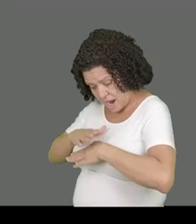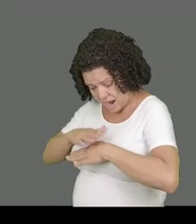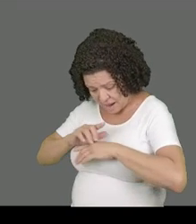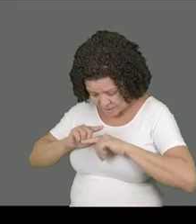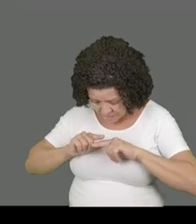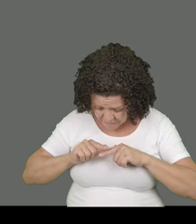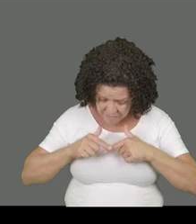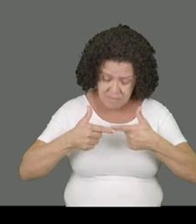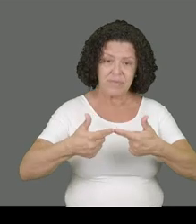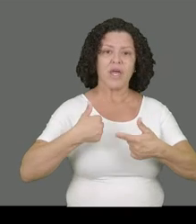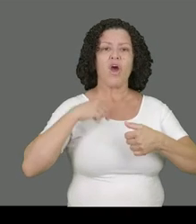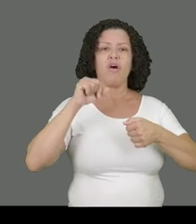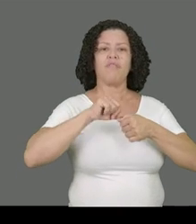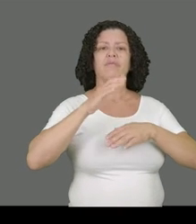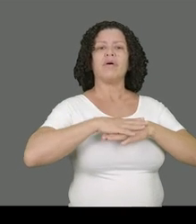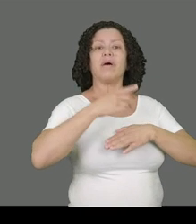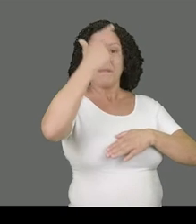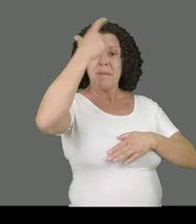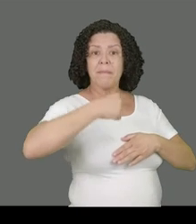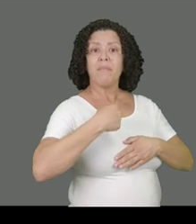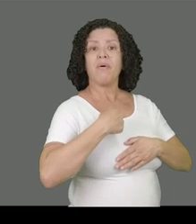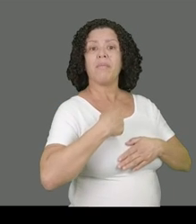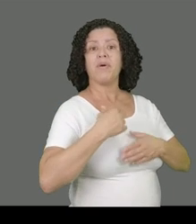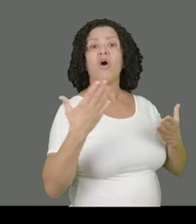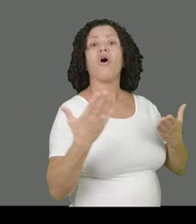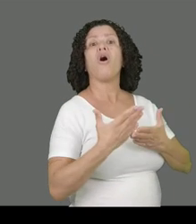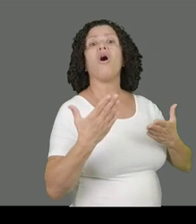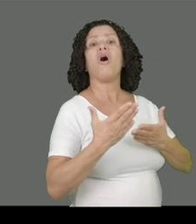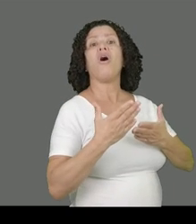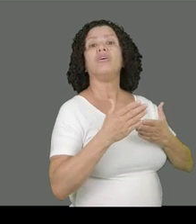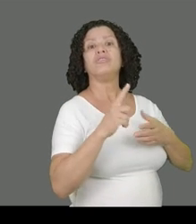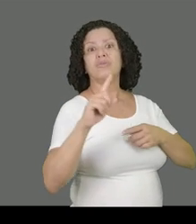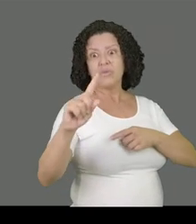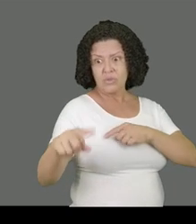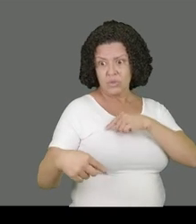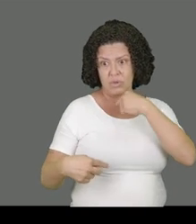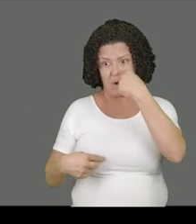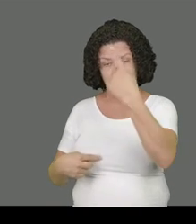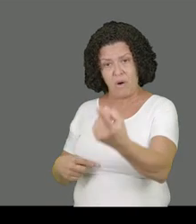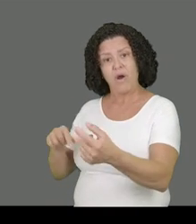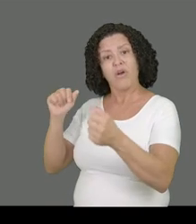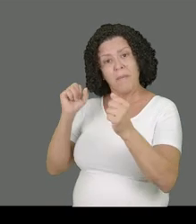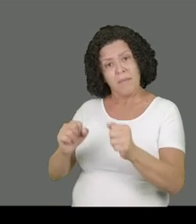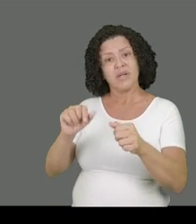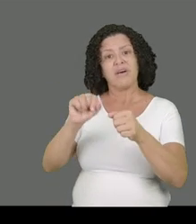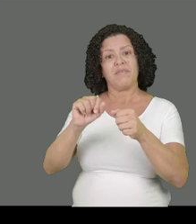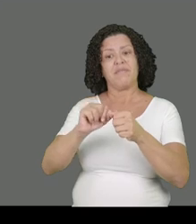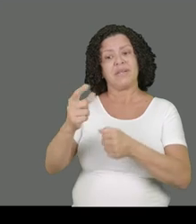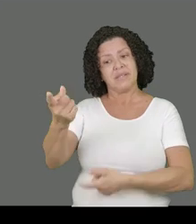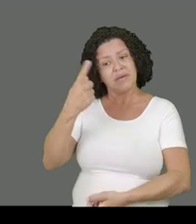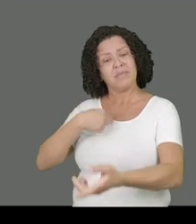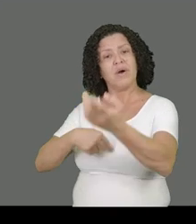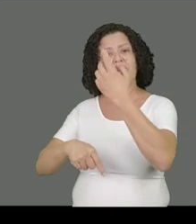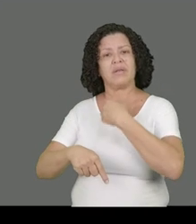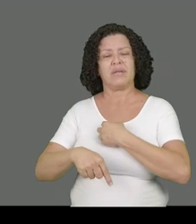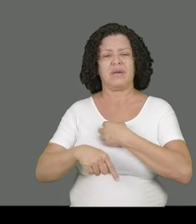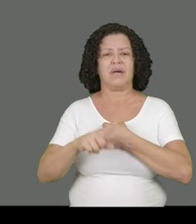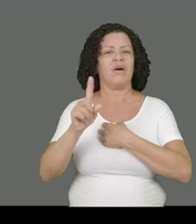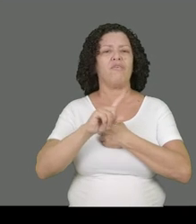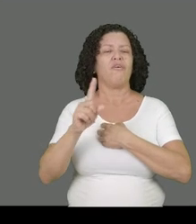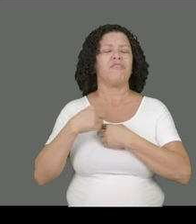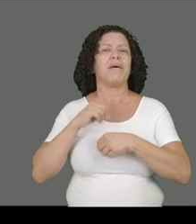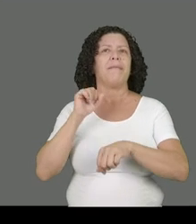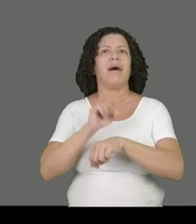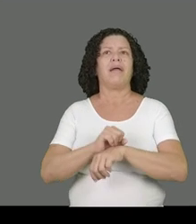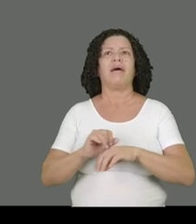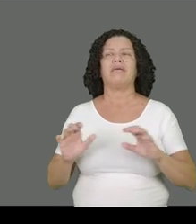Luiz. Vamos fazer por nós hoje, para que os outros possam fazer por nós.